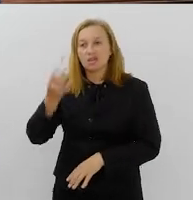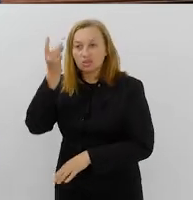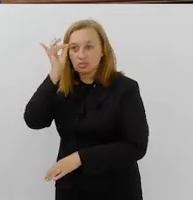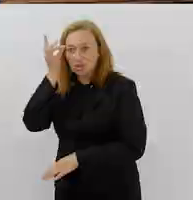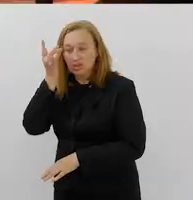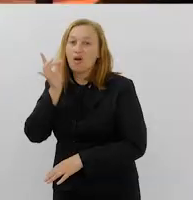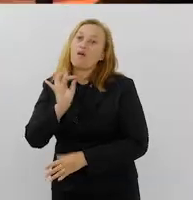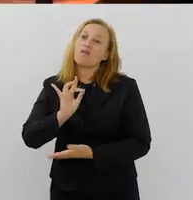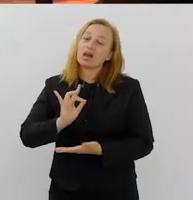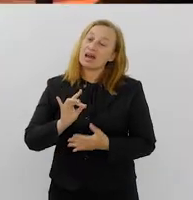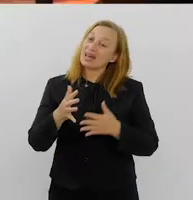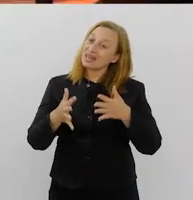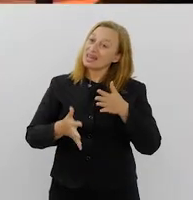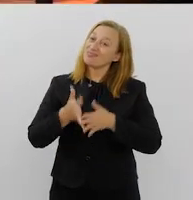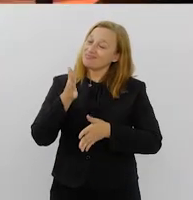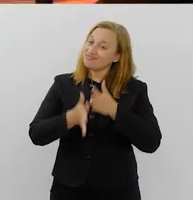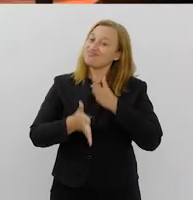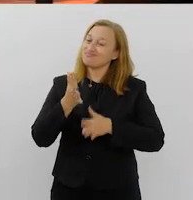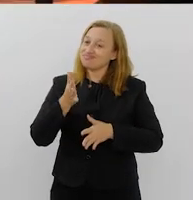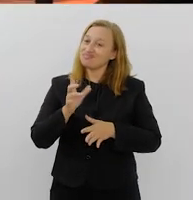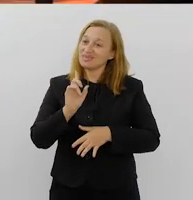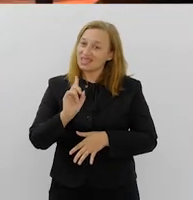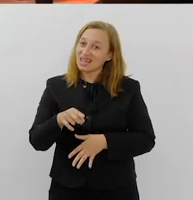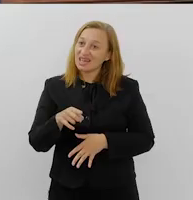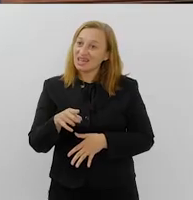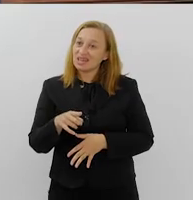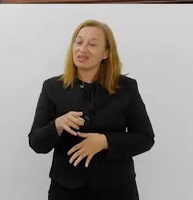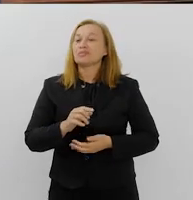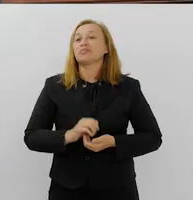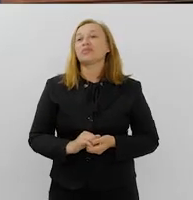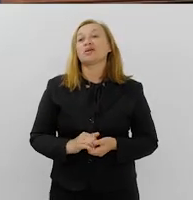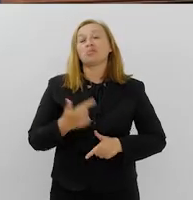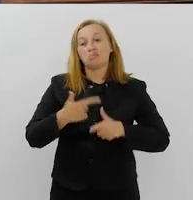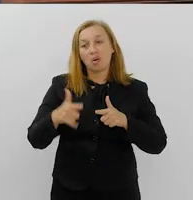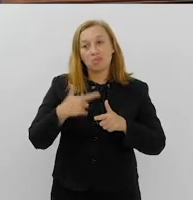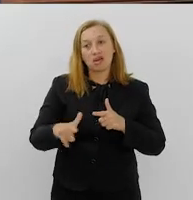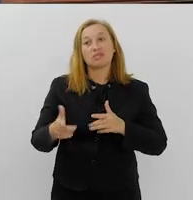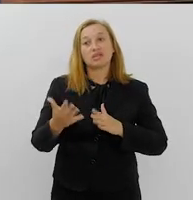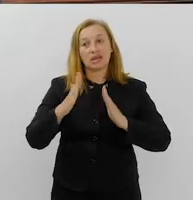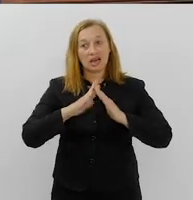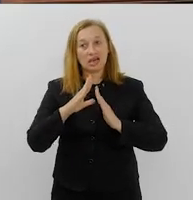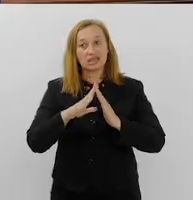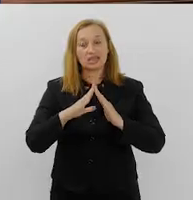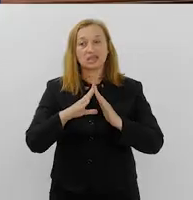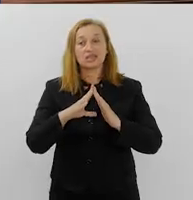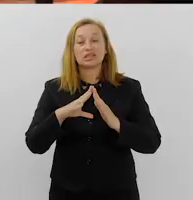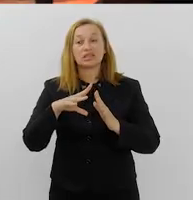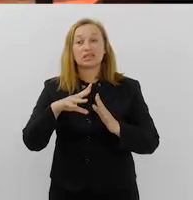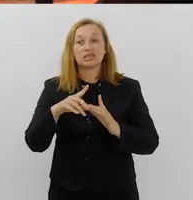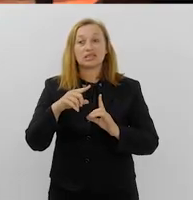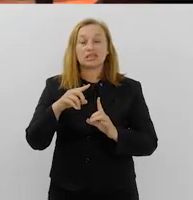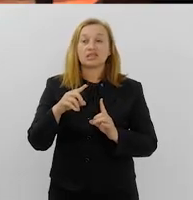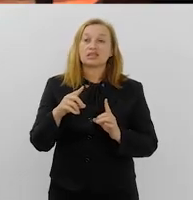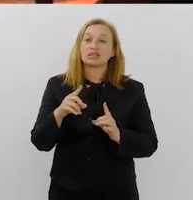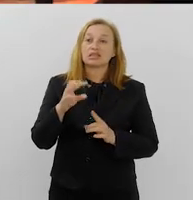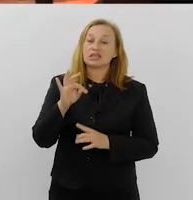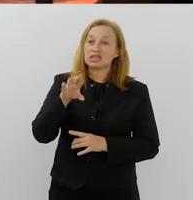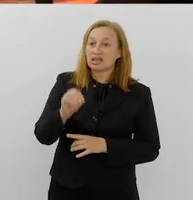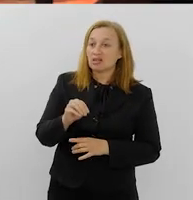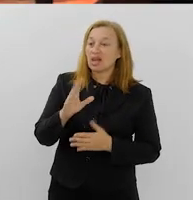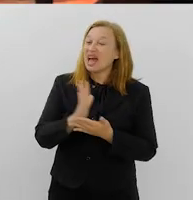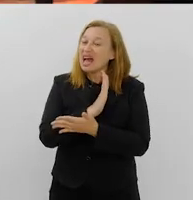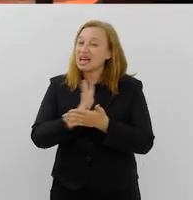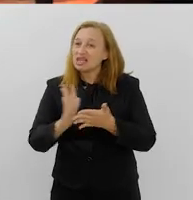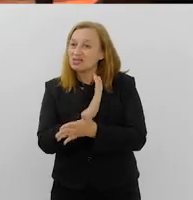né? Aí eu Ele aí realmente quer trazer acho que o bar para dentro da casa de santo. É verdade. É porque às vezes as